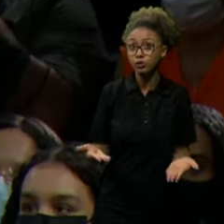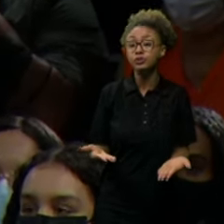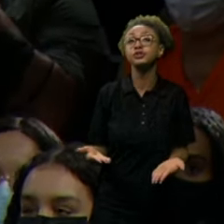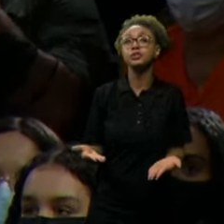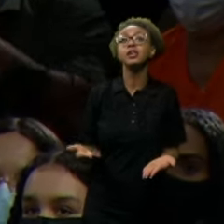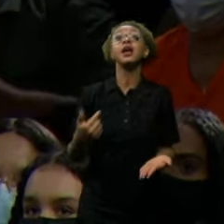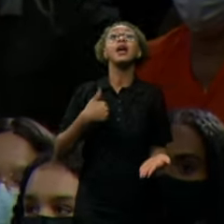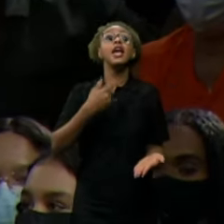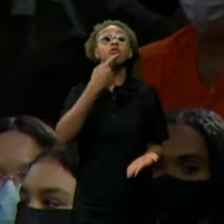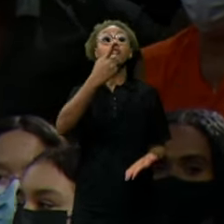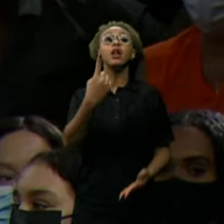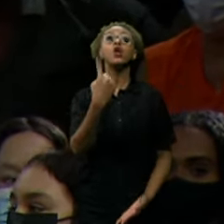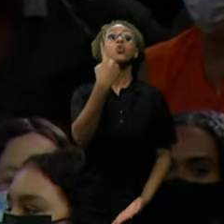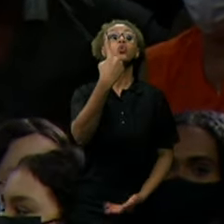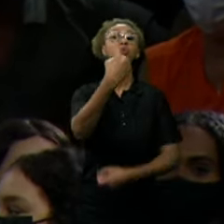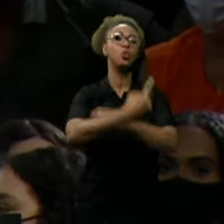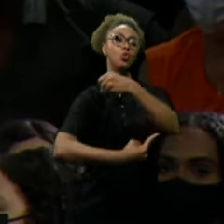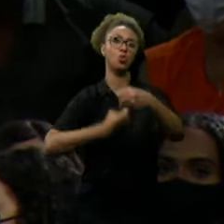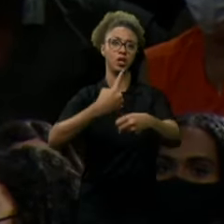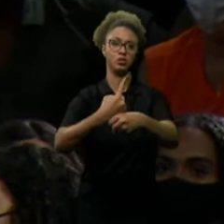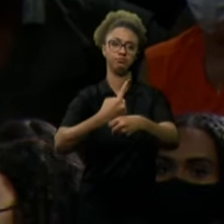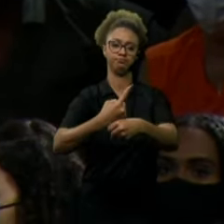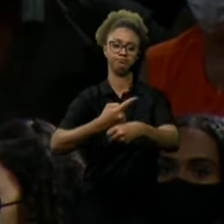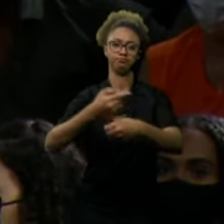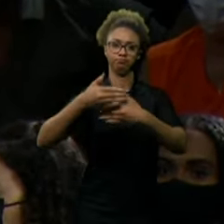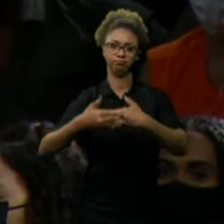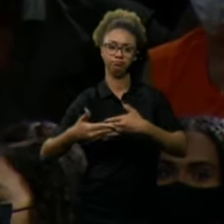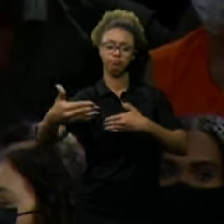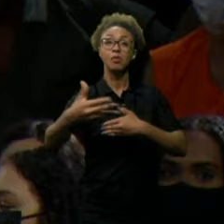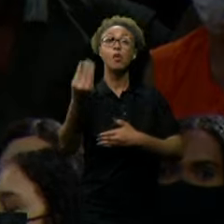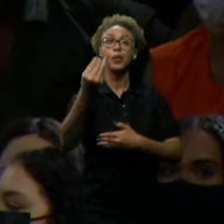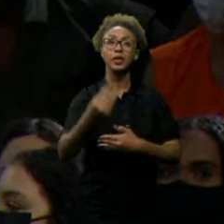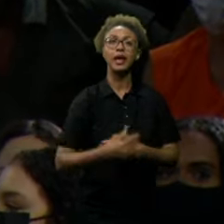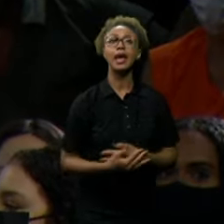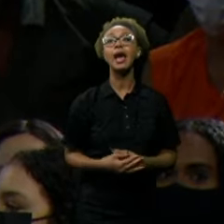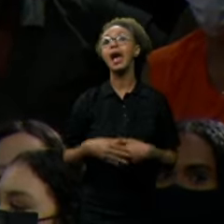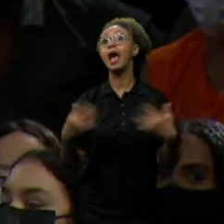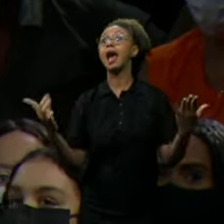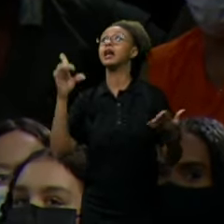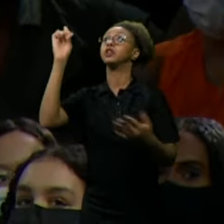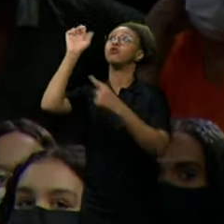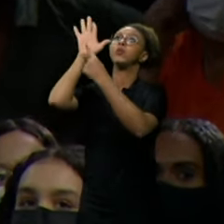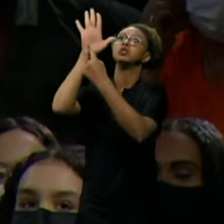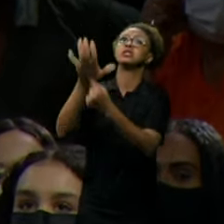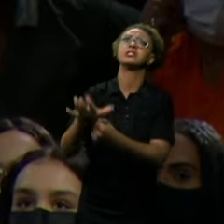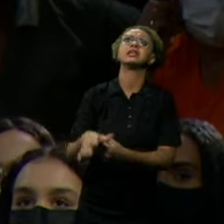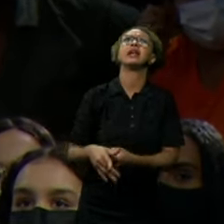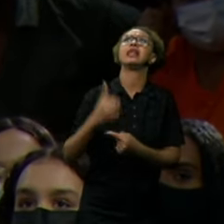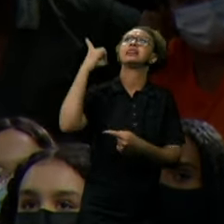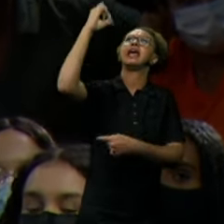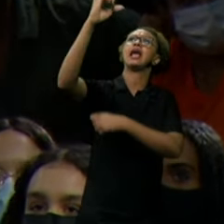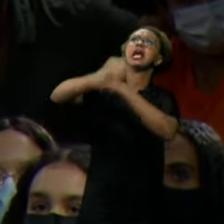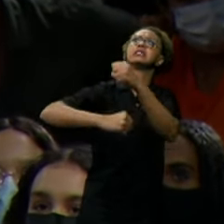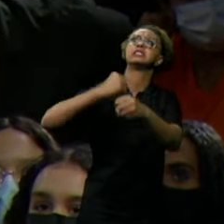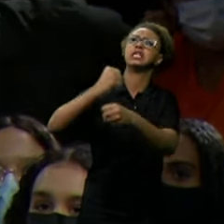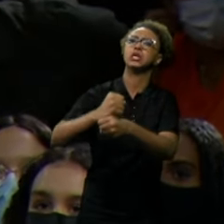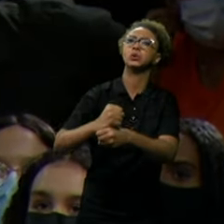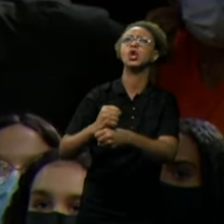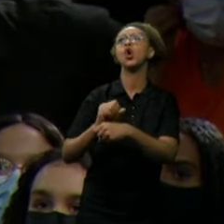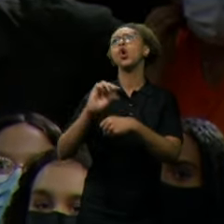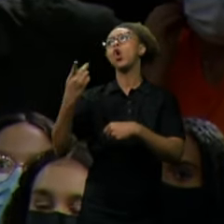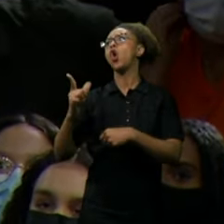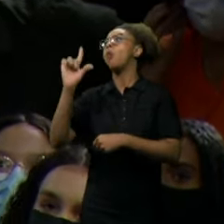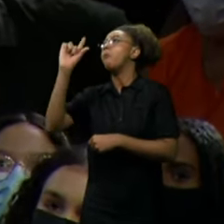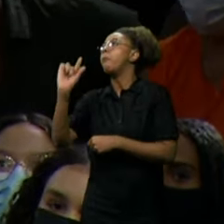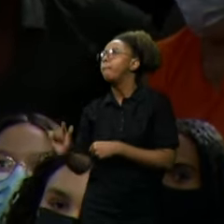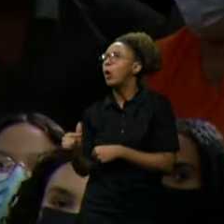eu vou dizer um sabe porque não quero que Deus te Tanto para você ficar confuso nem pouco para você se achar